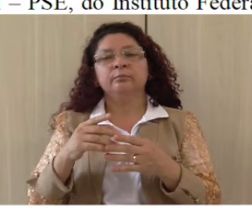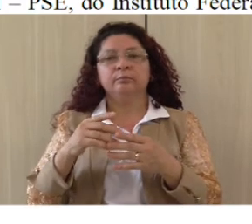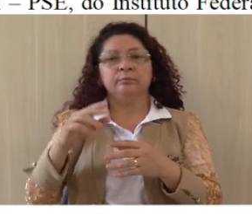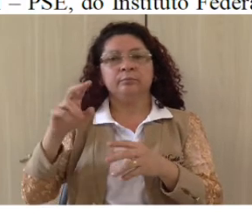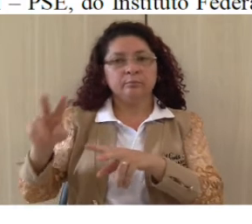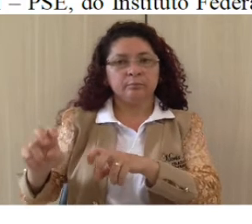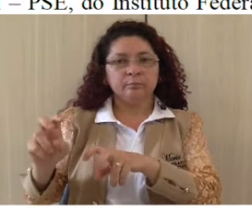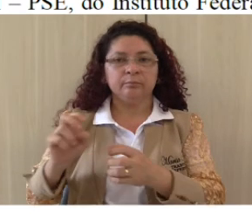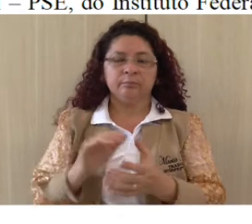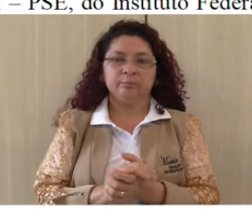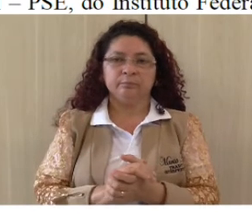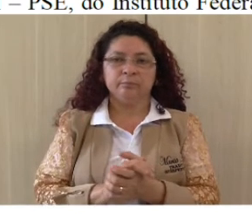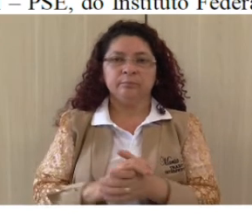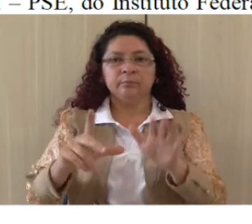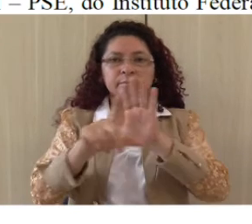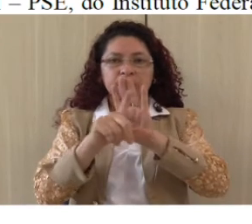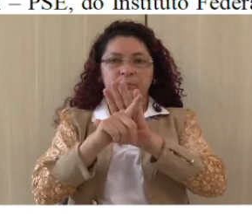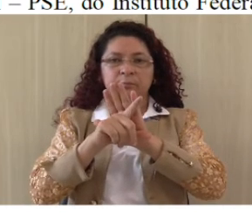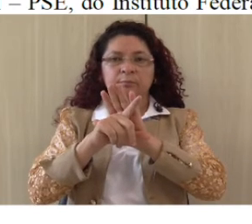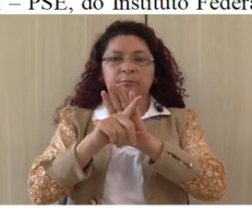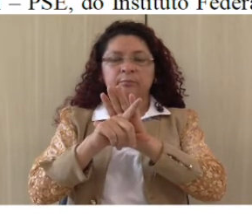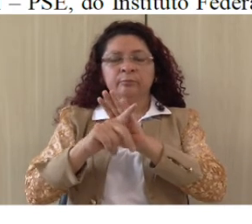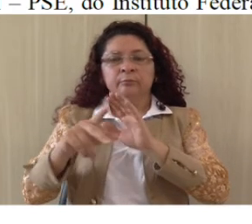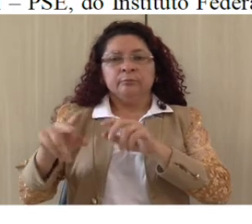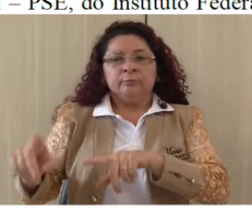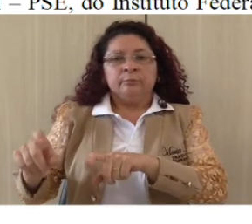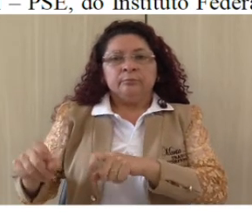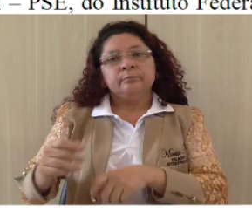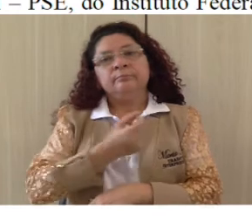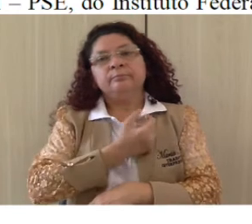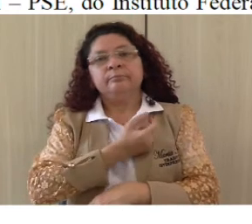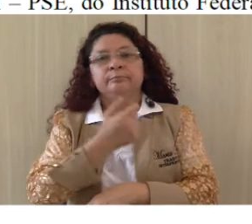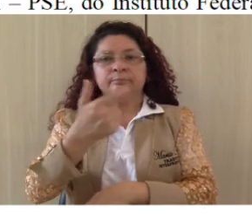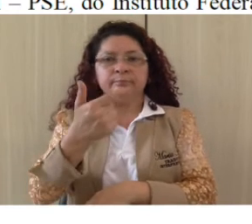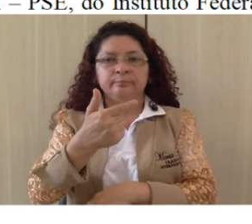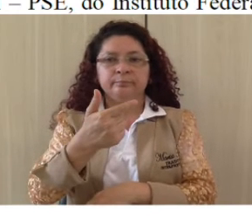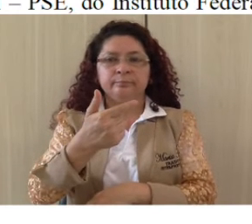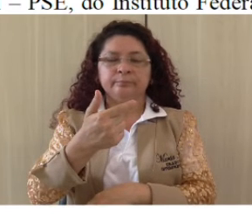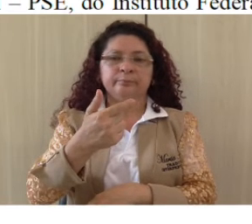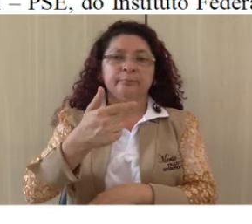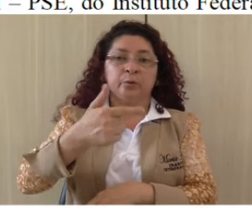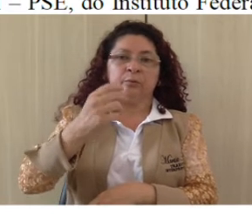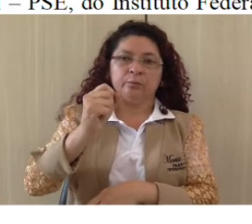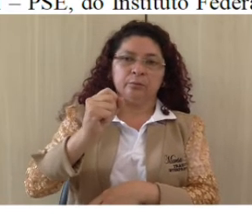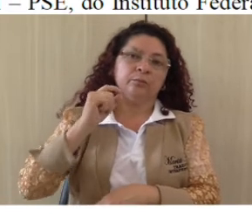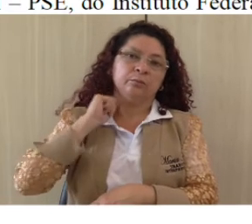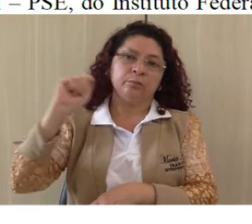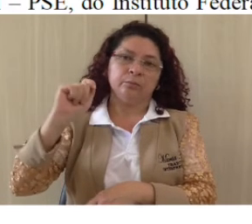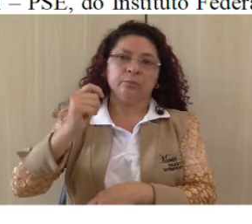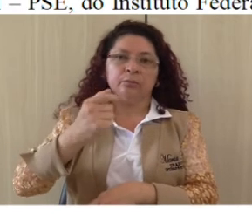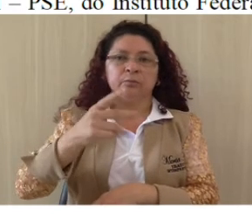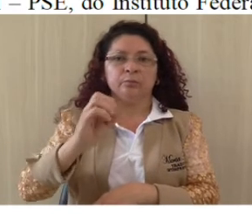Diretrizes operacionais da educação do campo. Resolução número 2, 28 de abril de